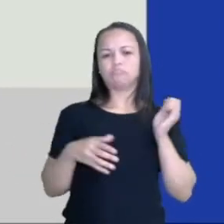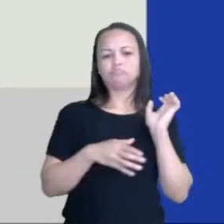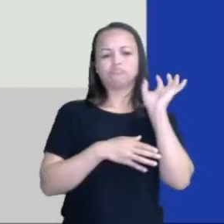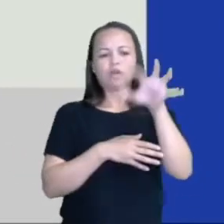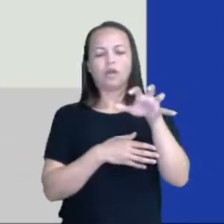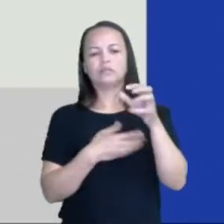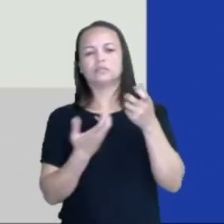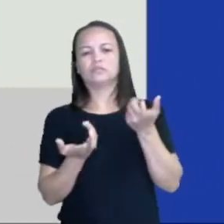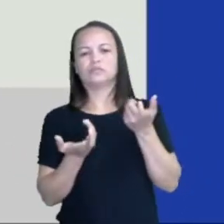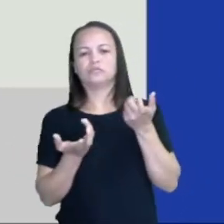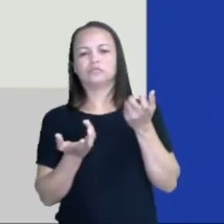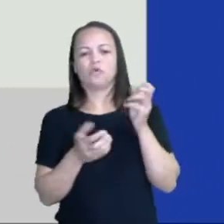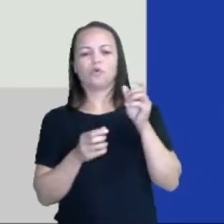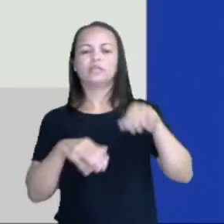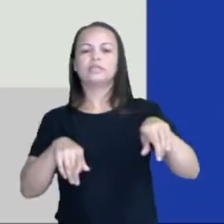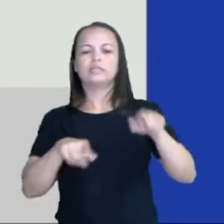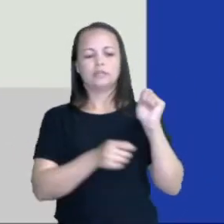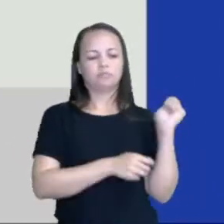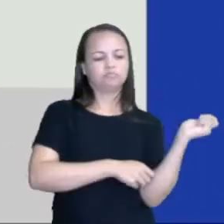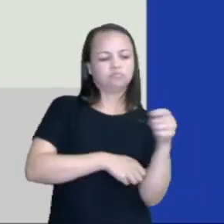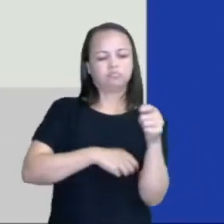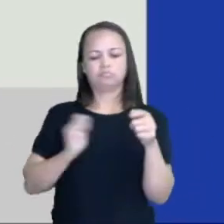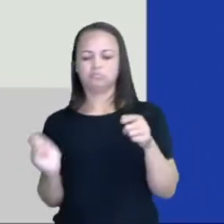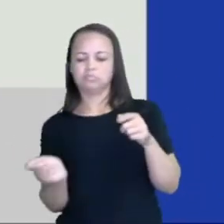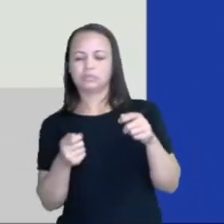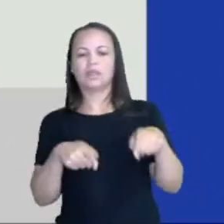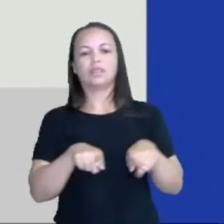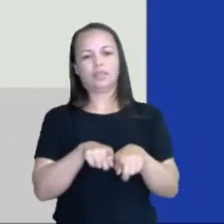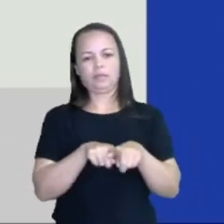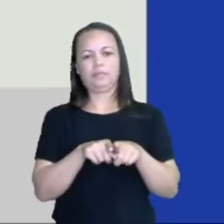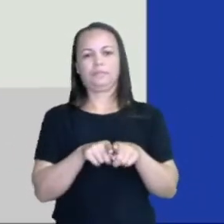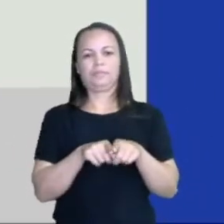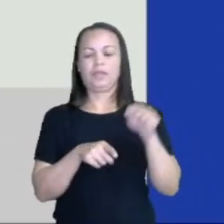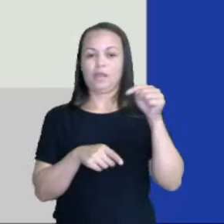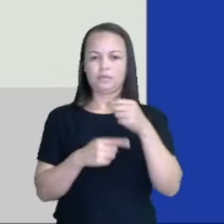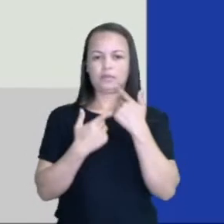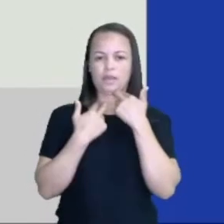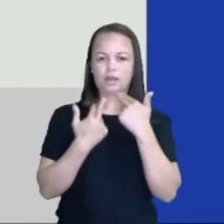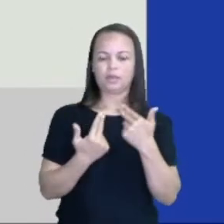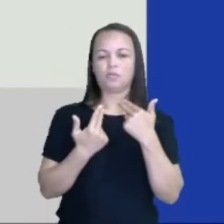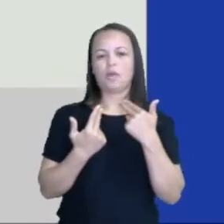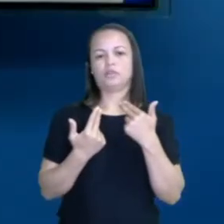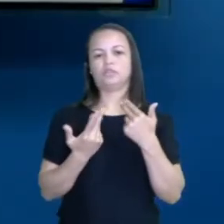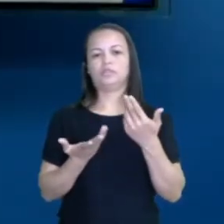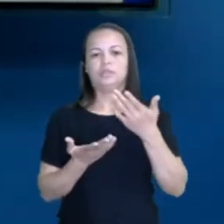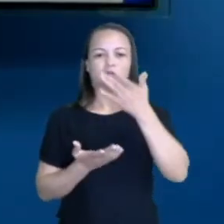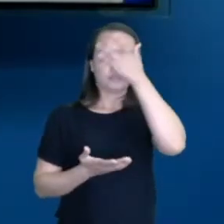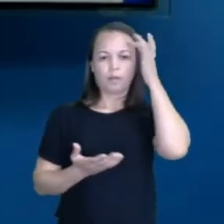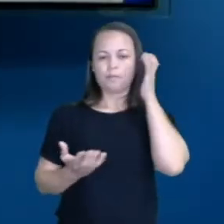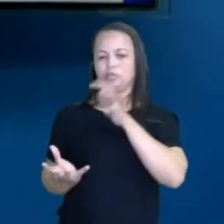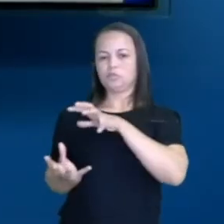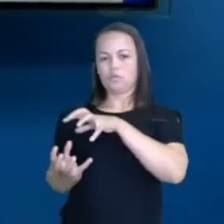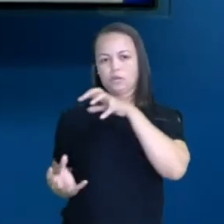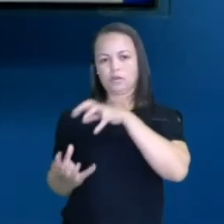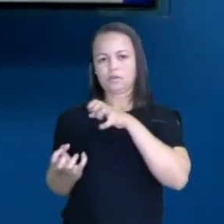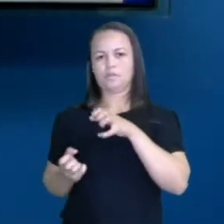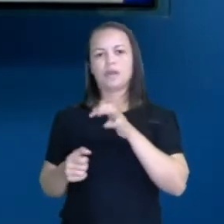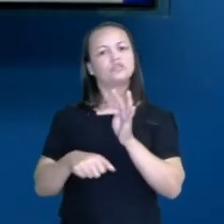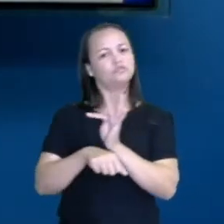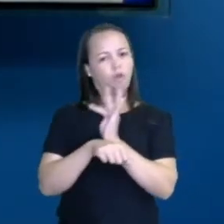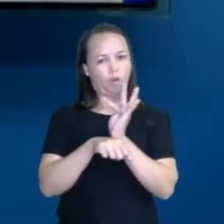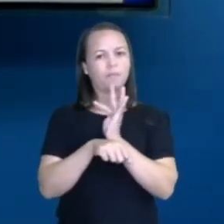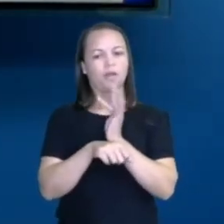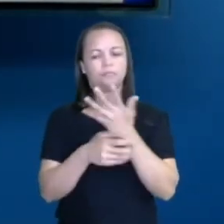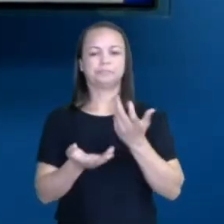muito bem no vôlei e no tênis também. Essa é a linguagem do idoso. Percebam que é uma linguagem mais formal. Por